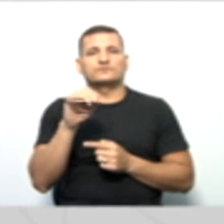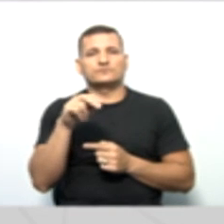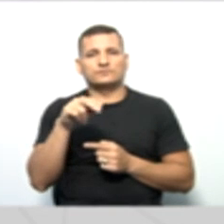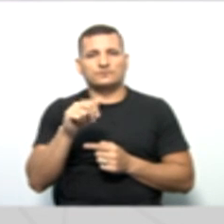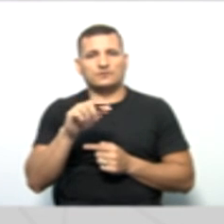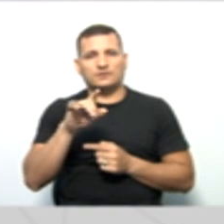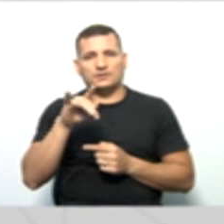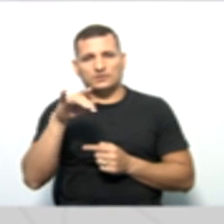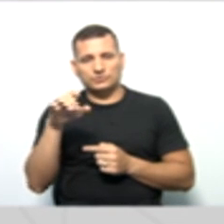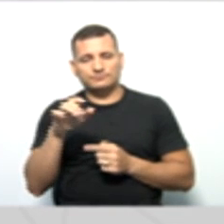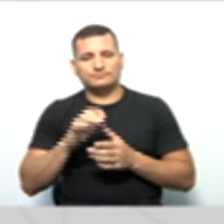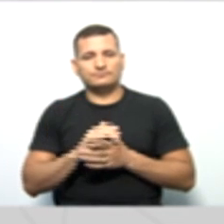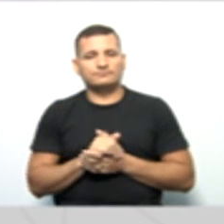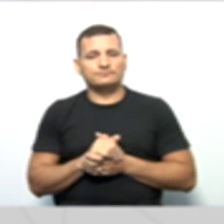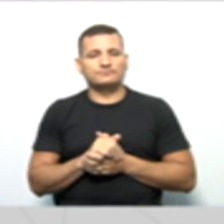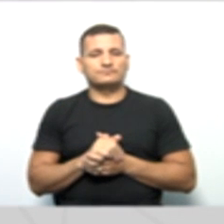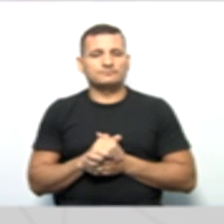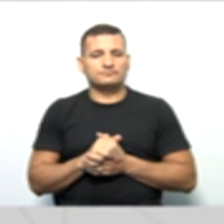gente?